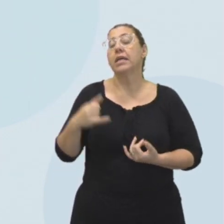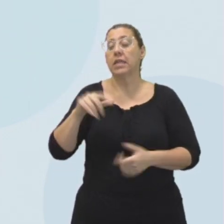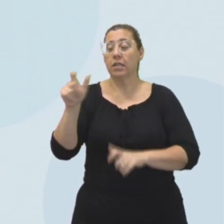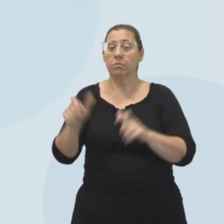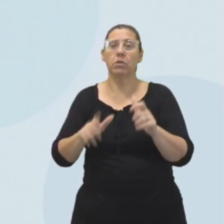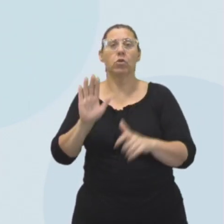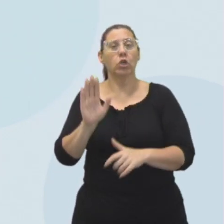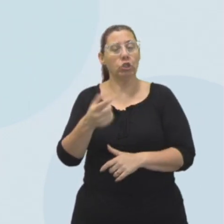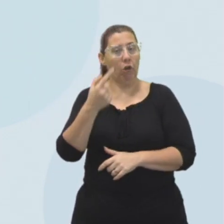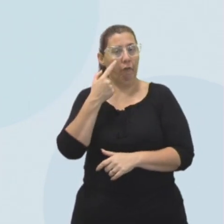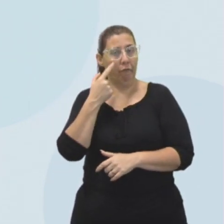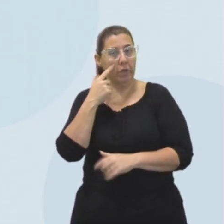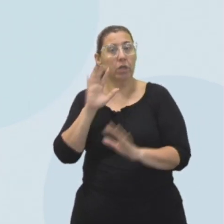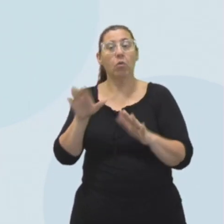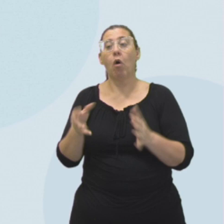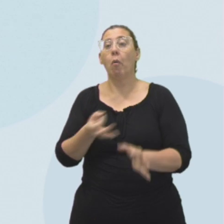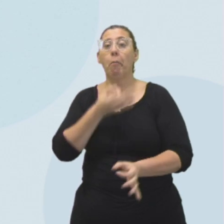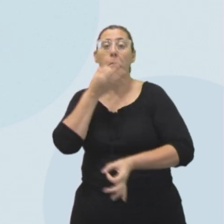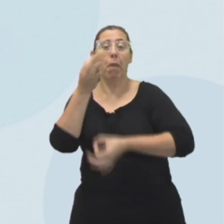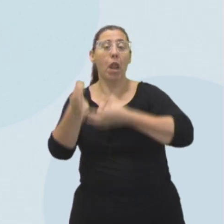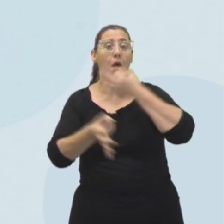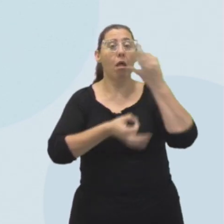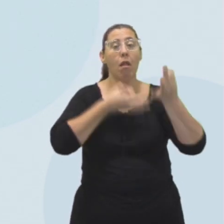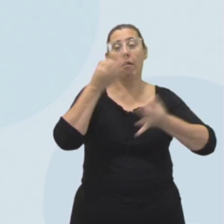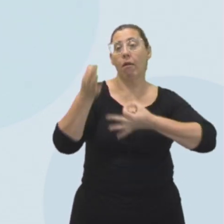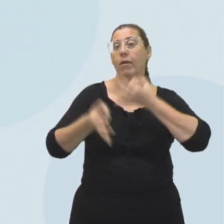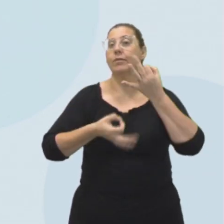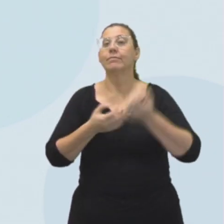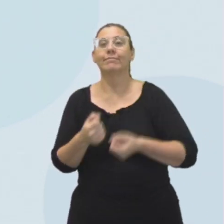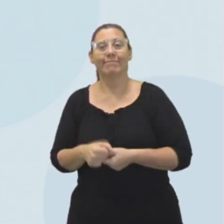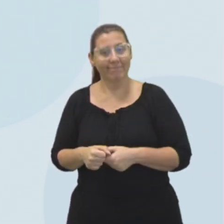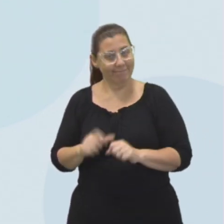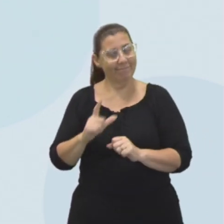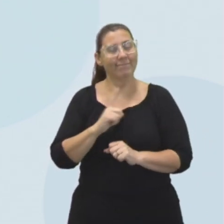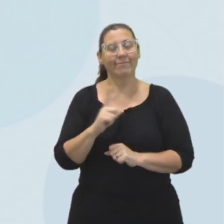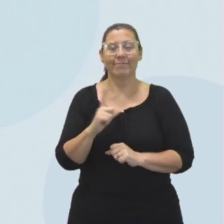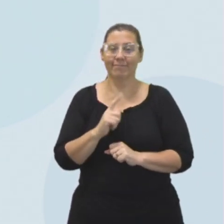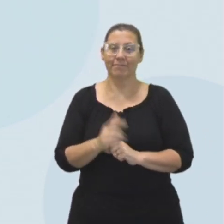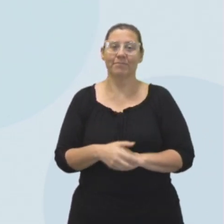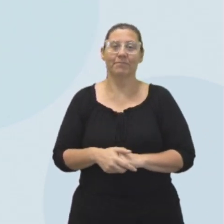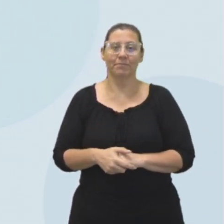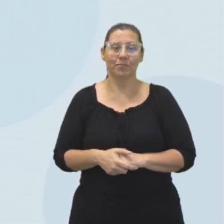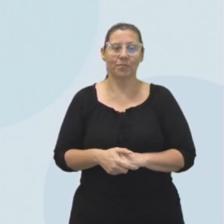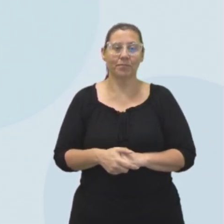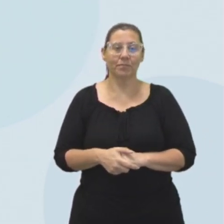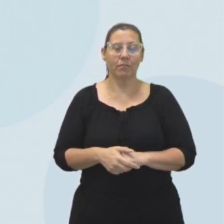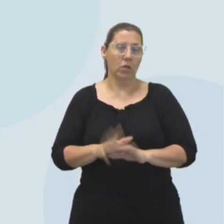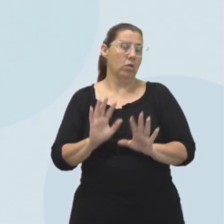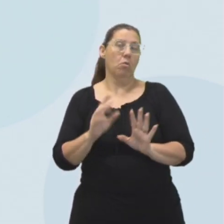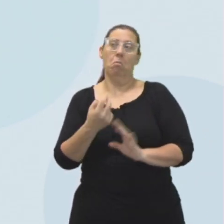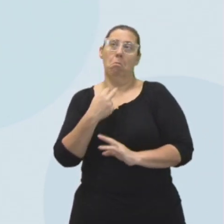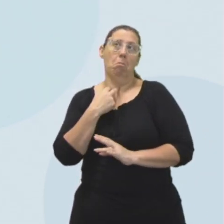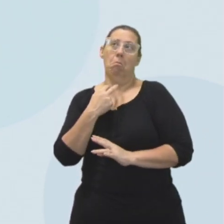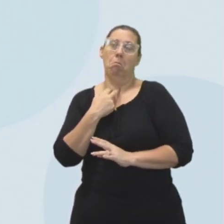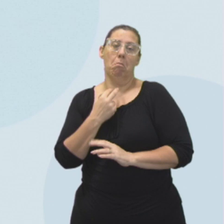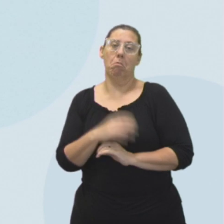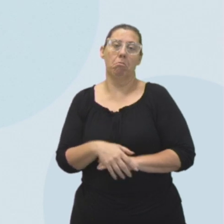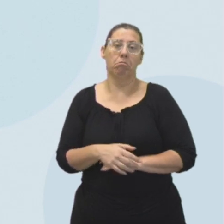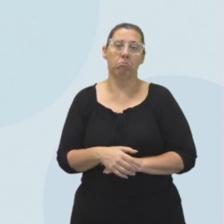já ouviram e quais opiniões que possivelmente elas possam ter sobre este tema, né? Não dá para definir de